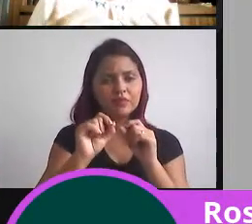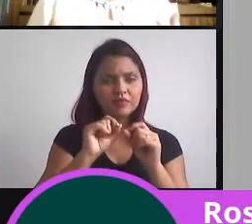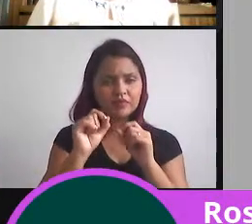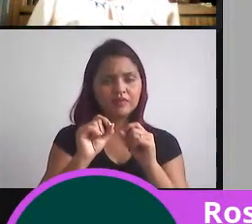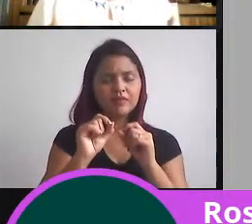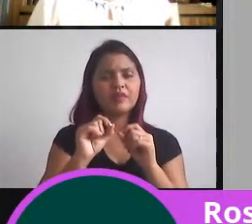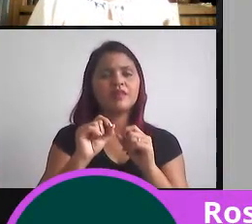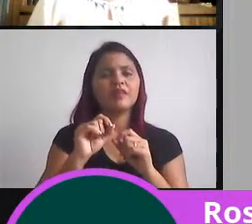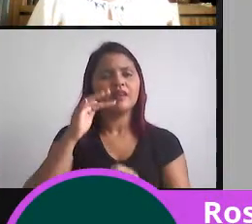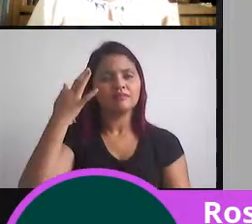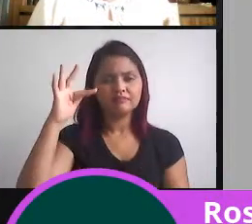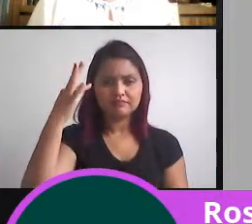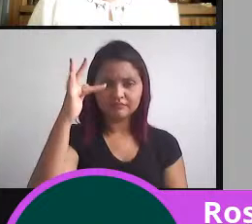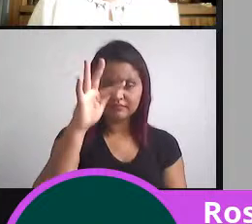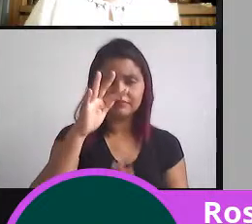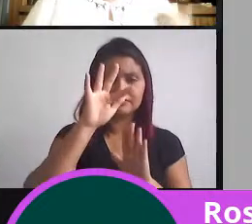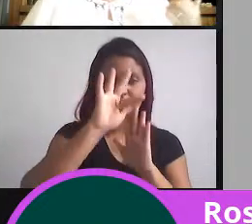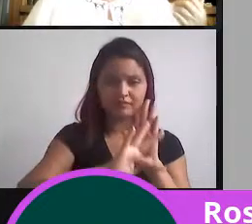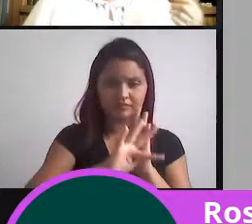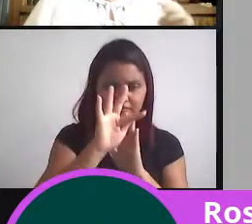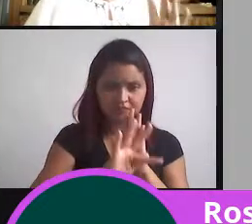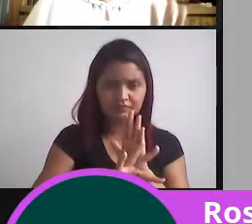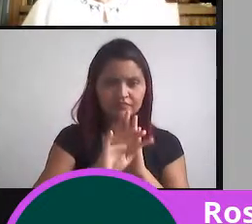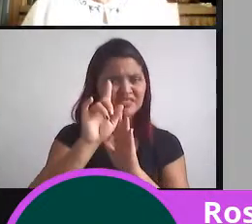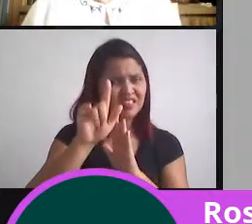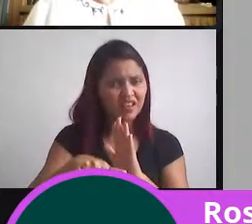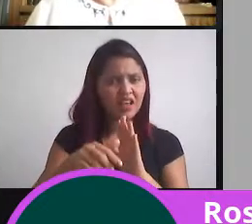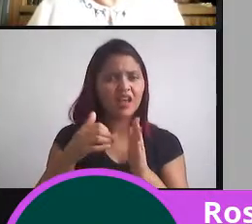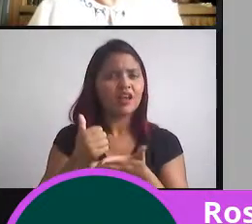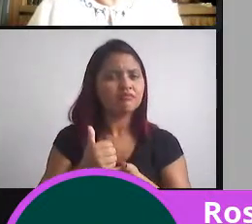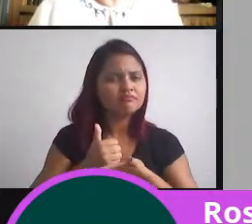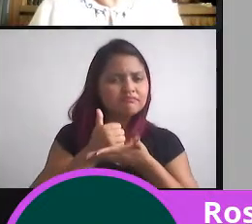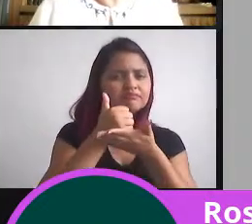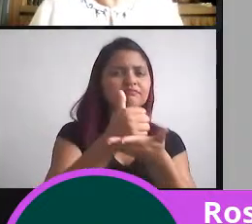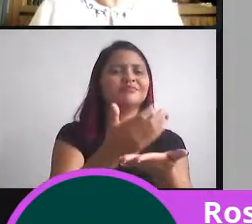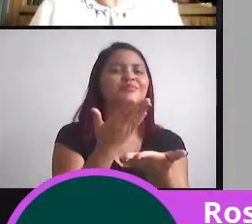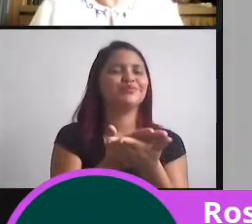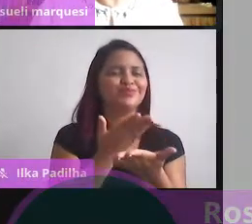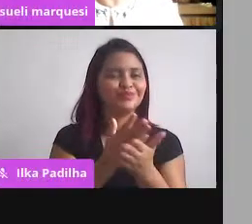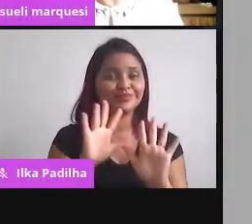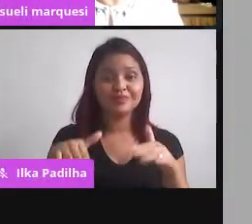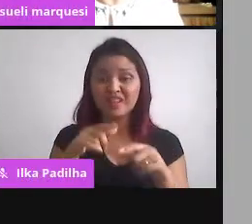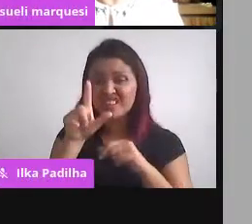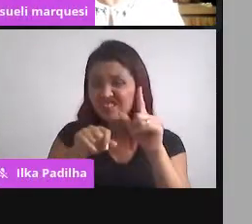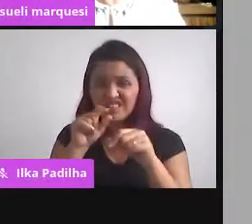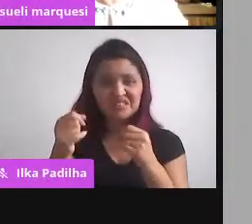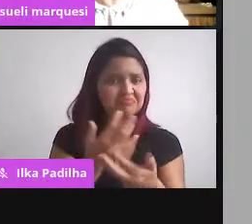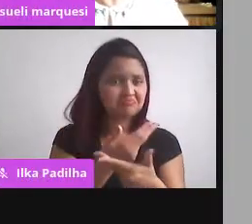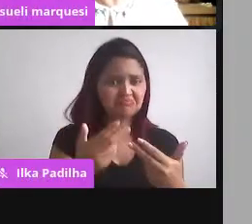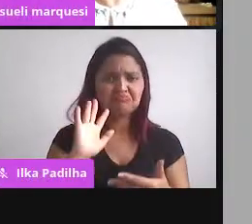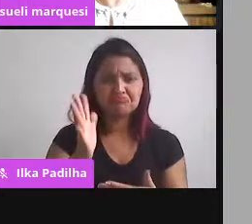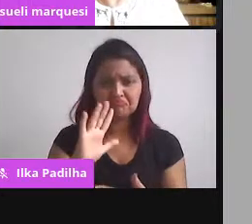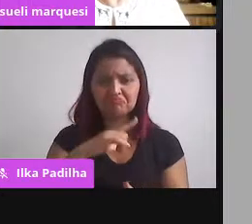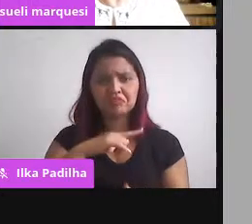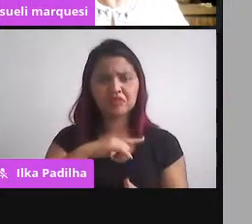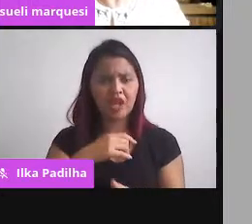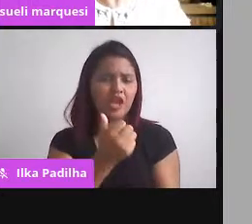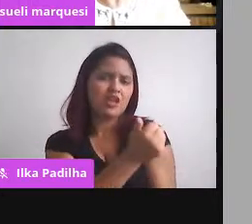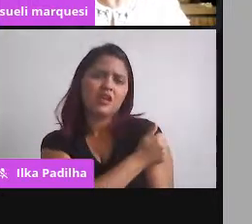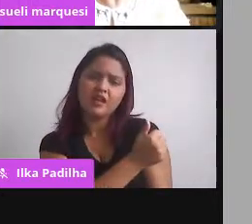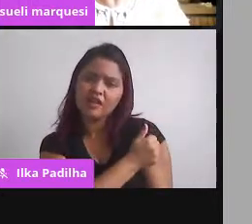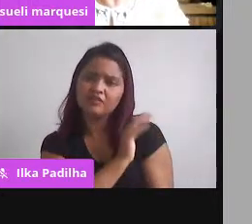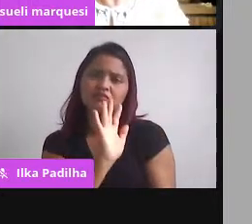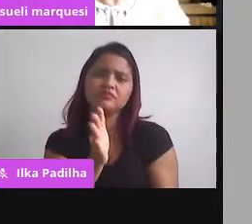o respaldo, né, para esse estudo. Então, eu selecionei aqui, do universo que eu tenho, dos meus orientantes e das